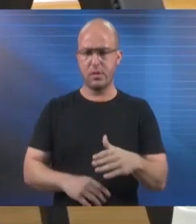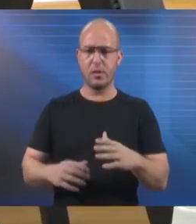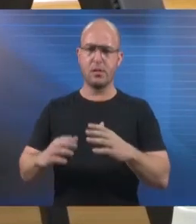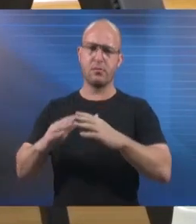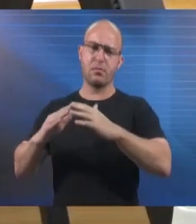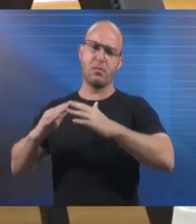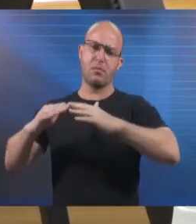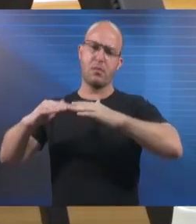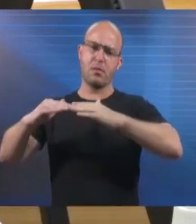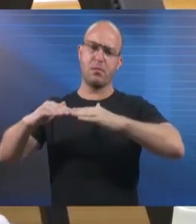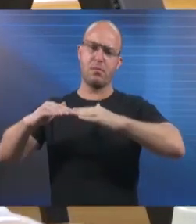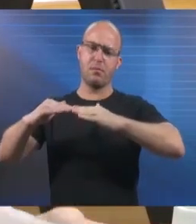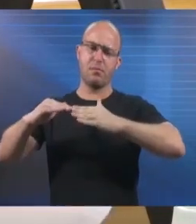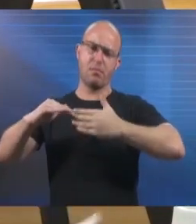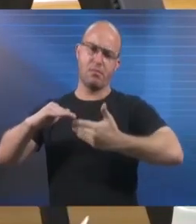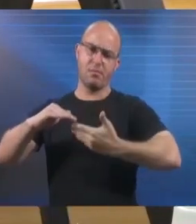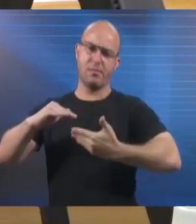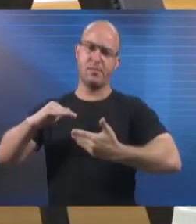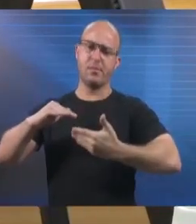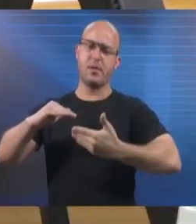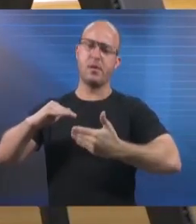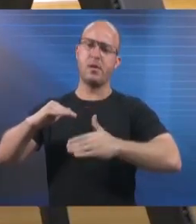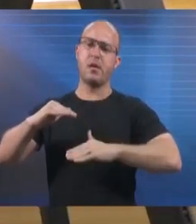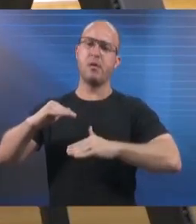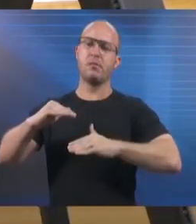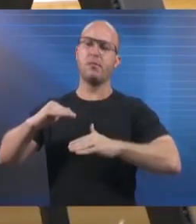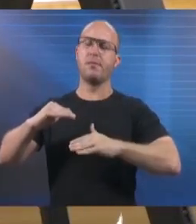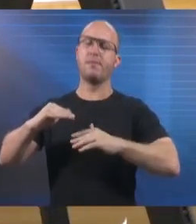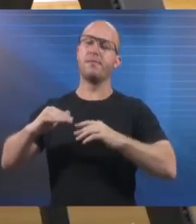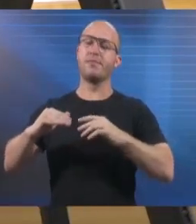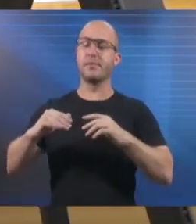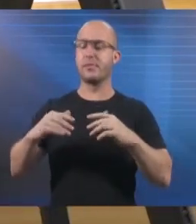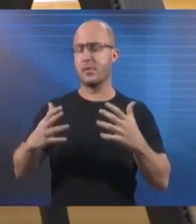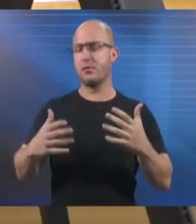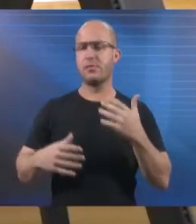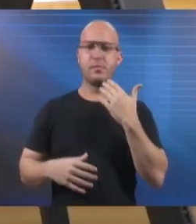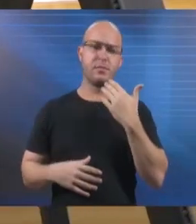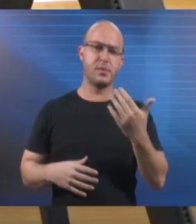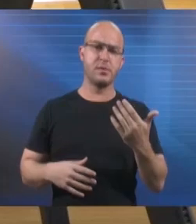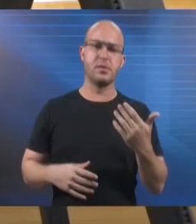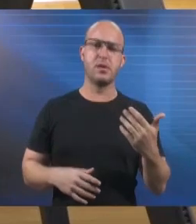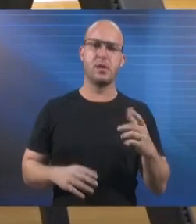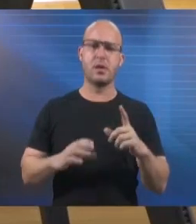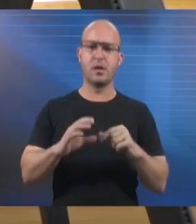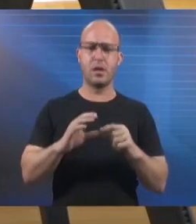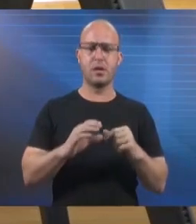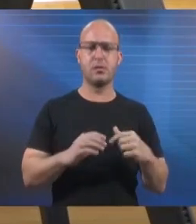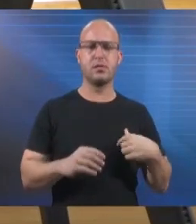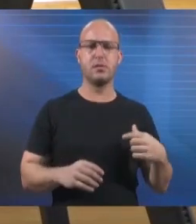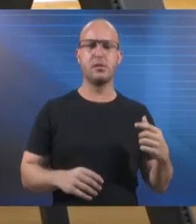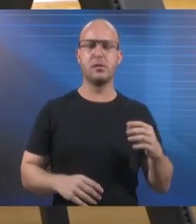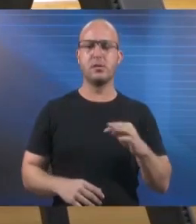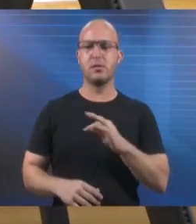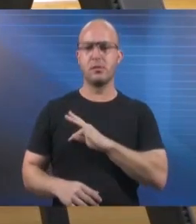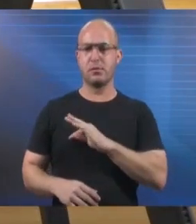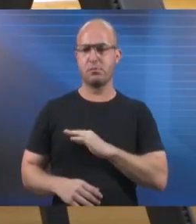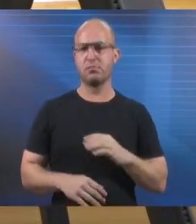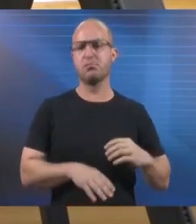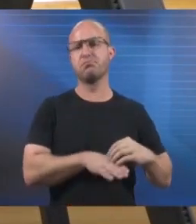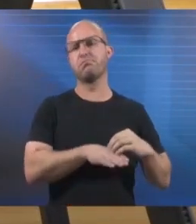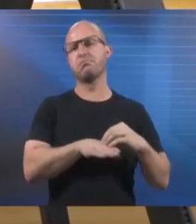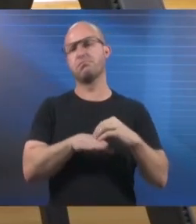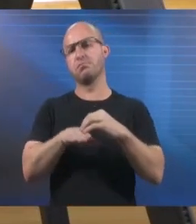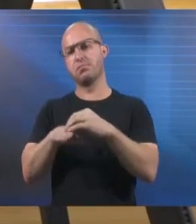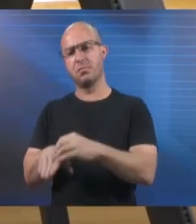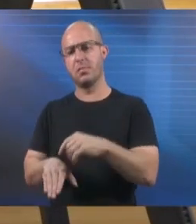a ceder então fiz um requerimento solicitando que a cerne Mande sua equipe novamente lá para